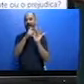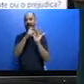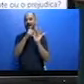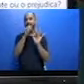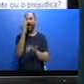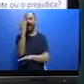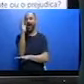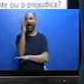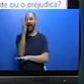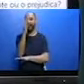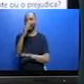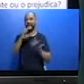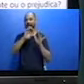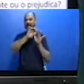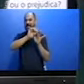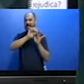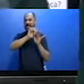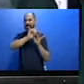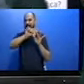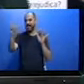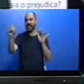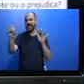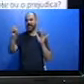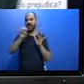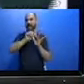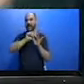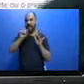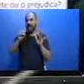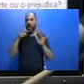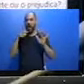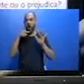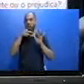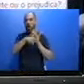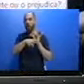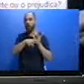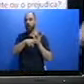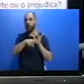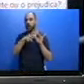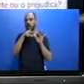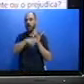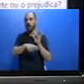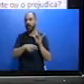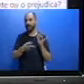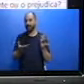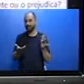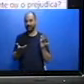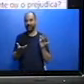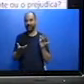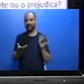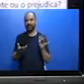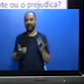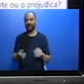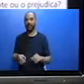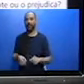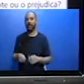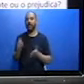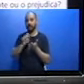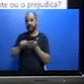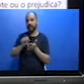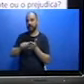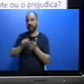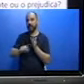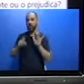sendo o que arrancado não é bordado então ele está